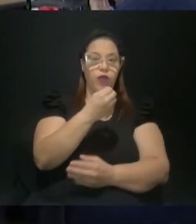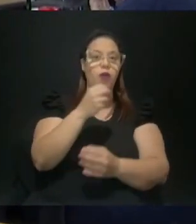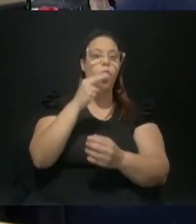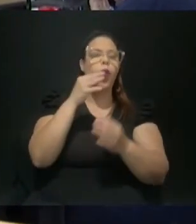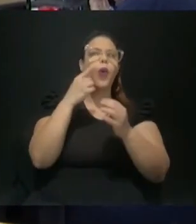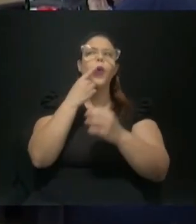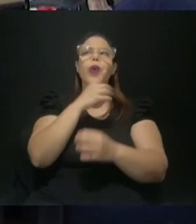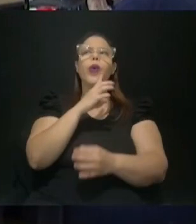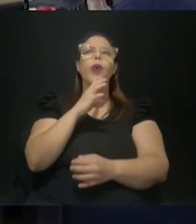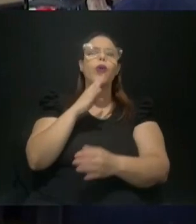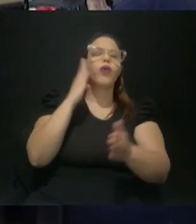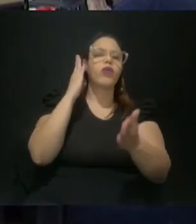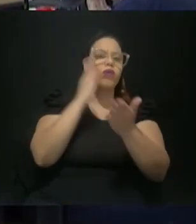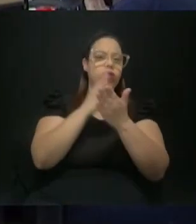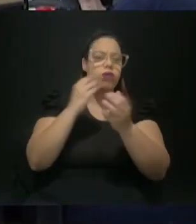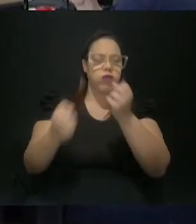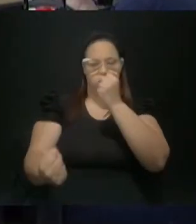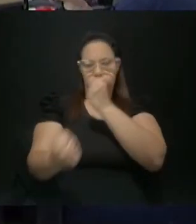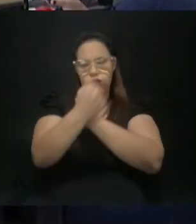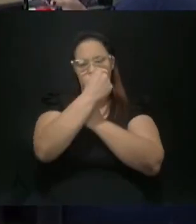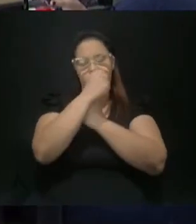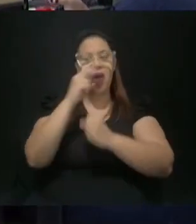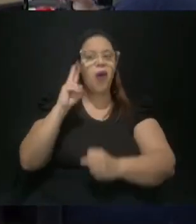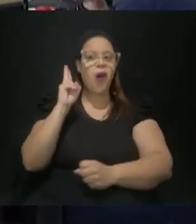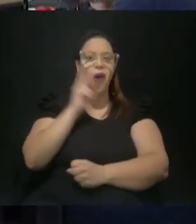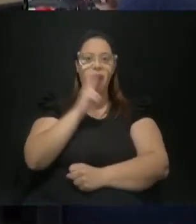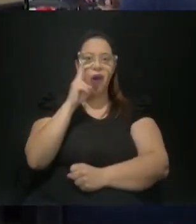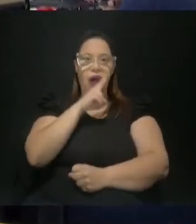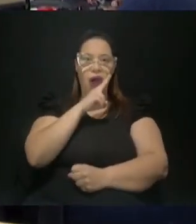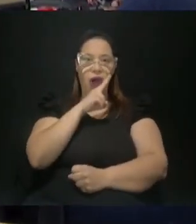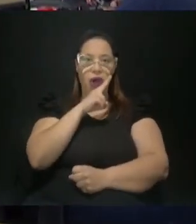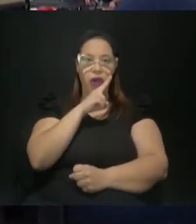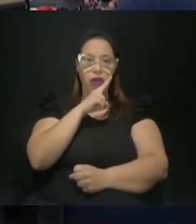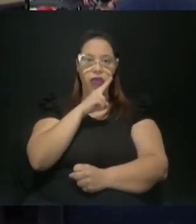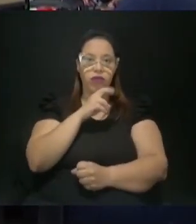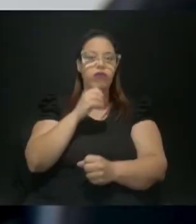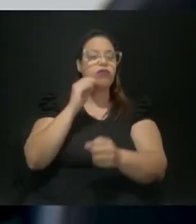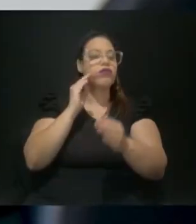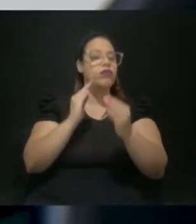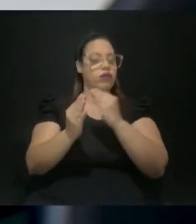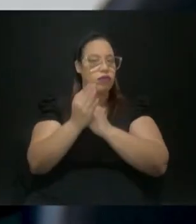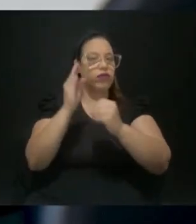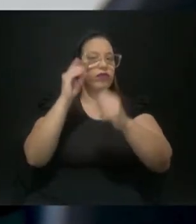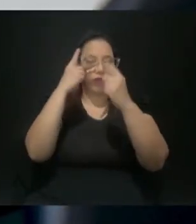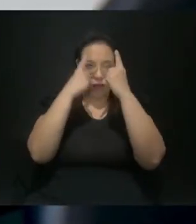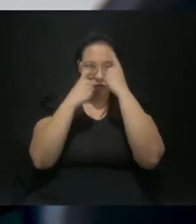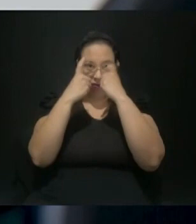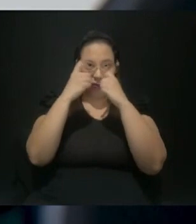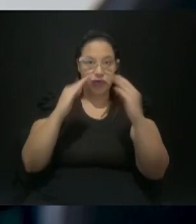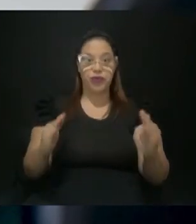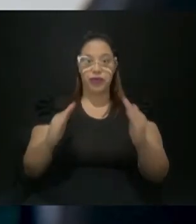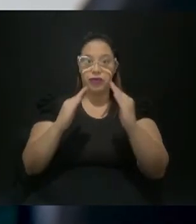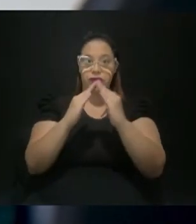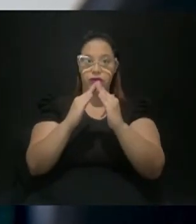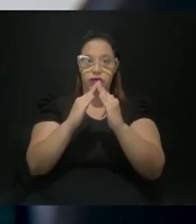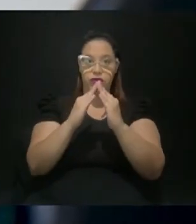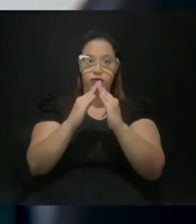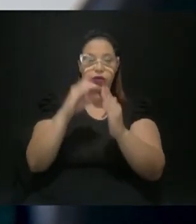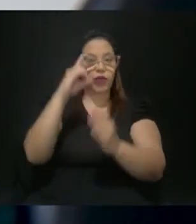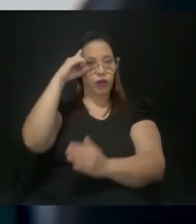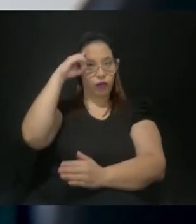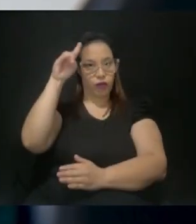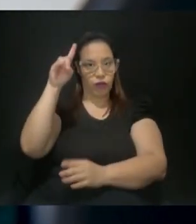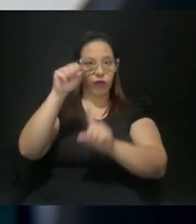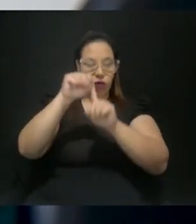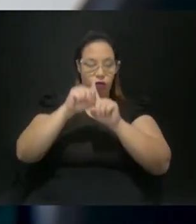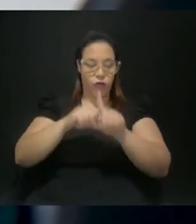das medidas protetivas de urgência expedidas em favor das vítimas de violência doméstica. No Dia Internacional da Mulher deste ano, 8